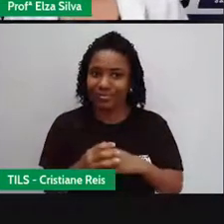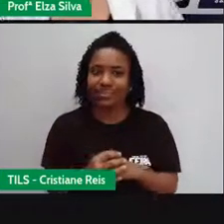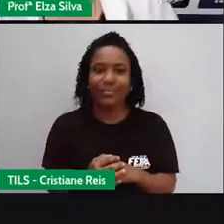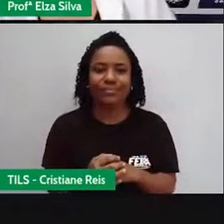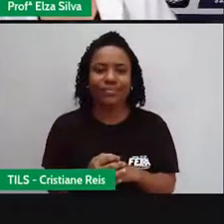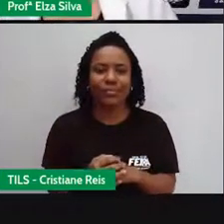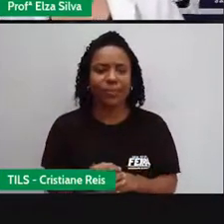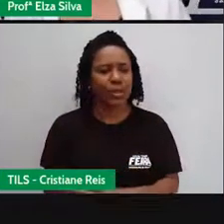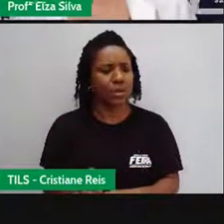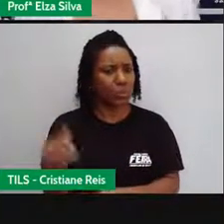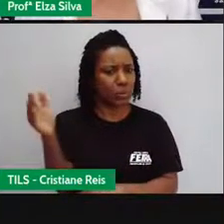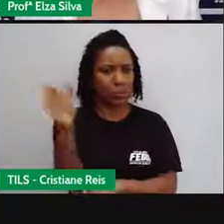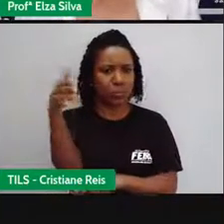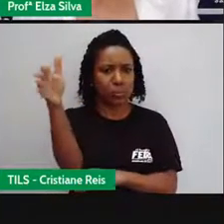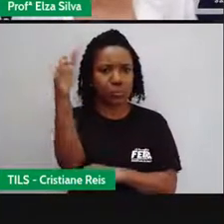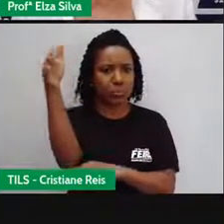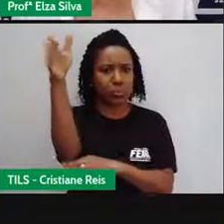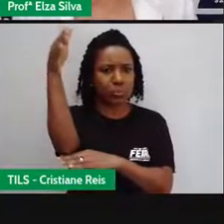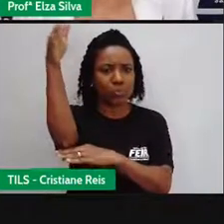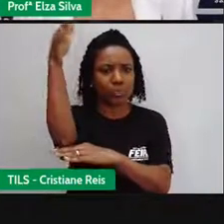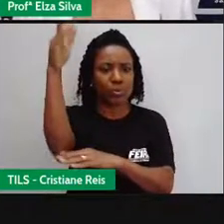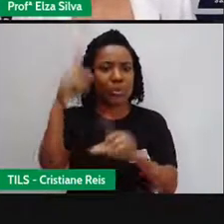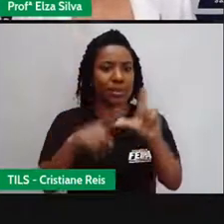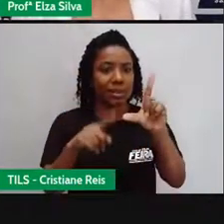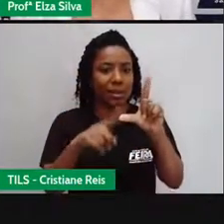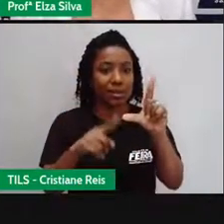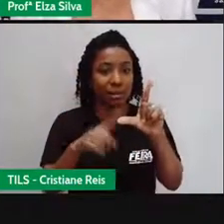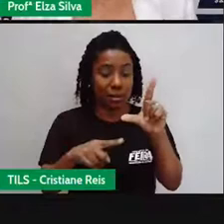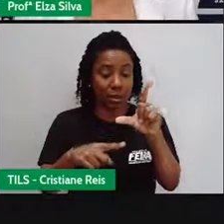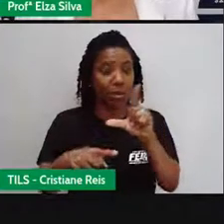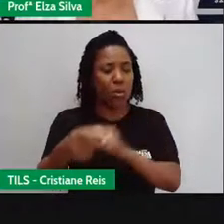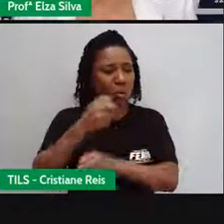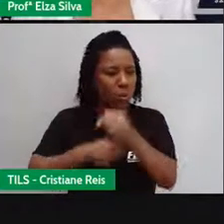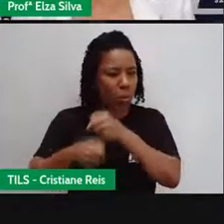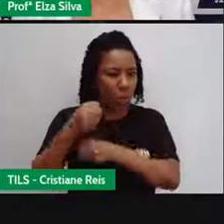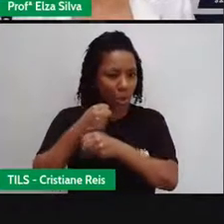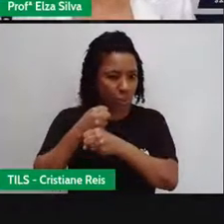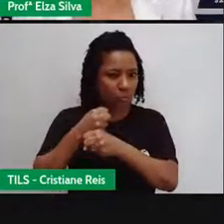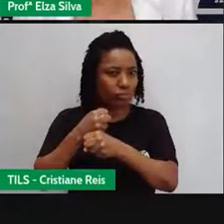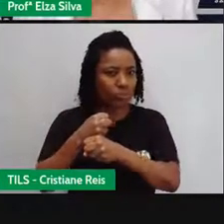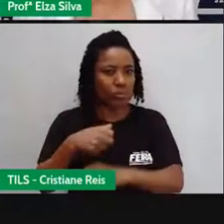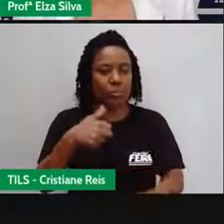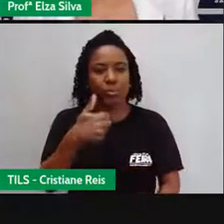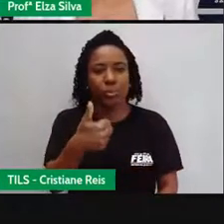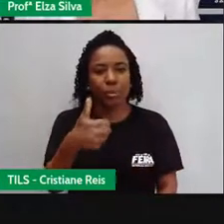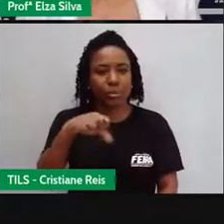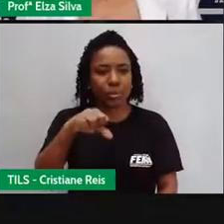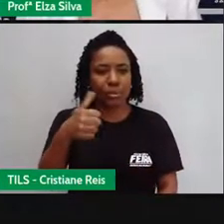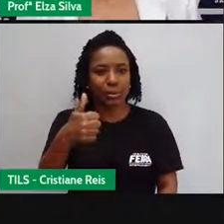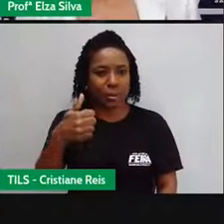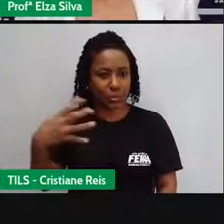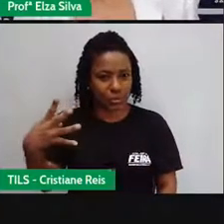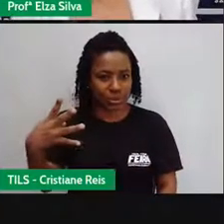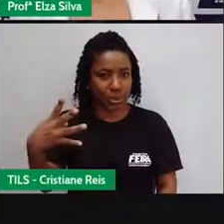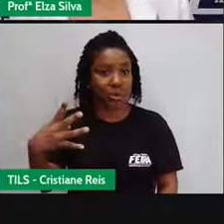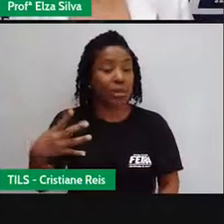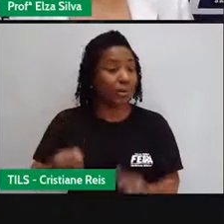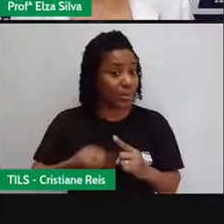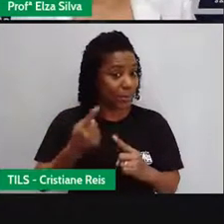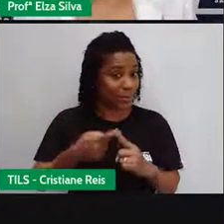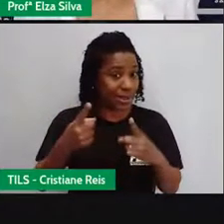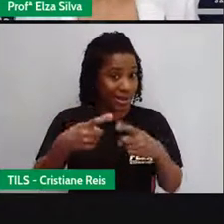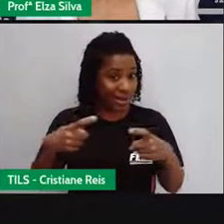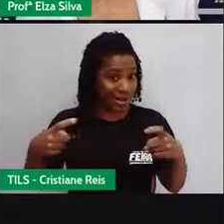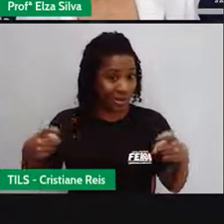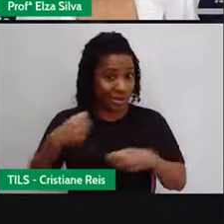foi escrita em 1814 por Francis Scott Key, durante a Guerra de